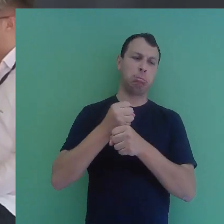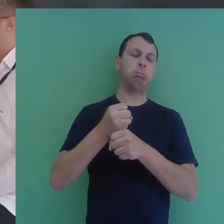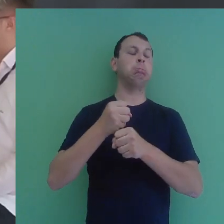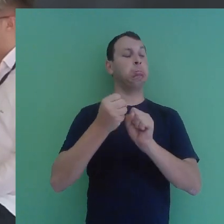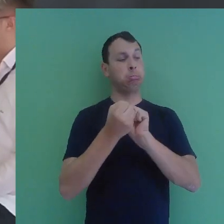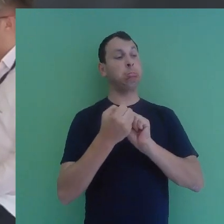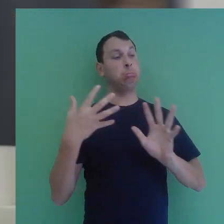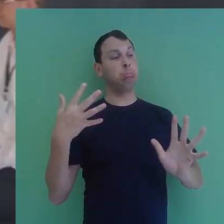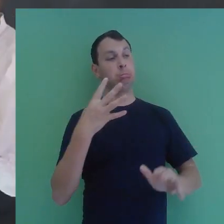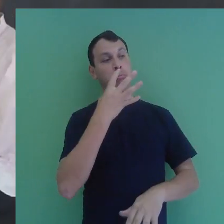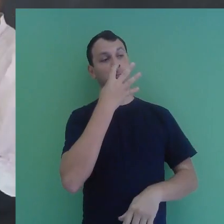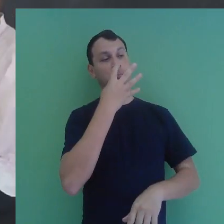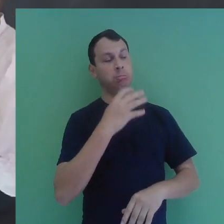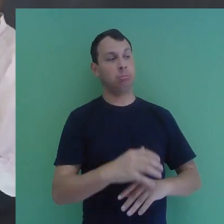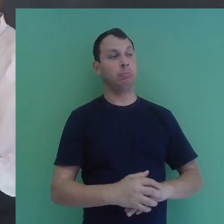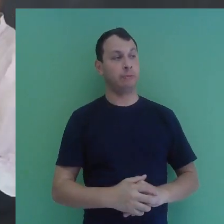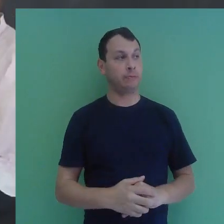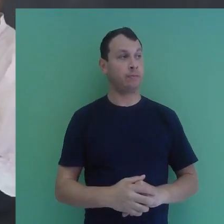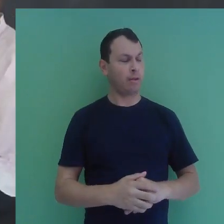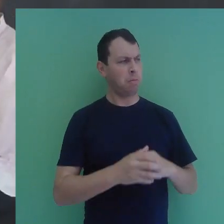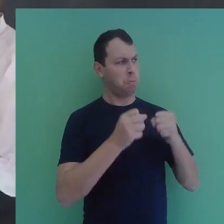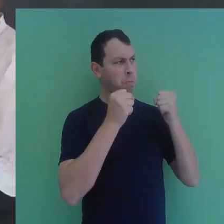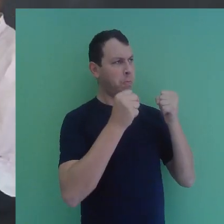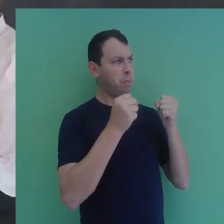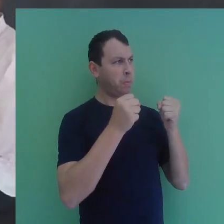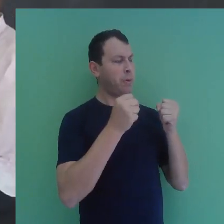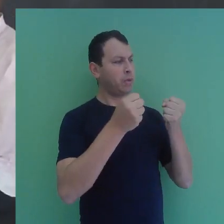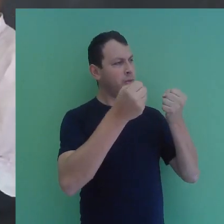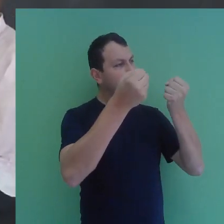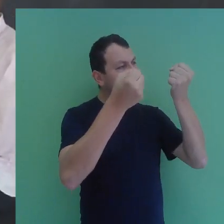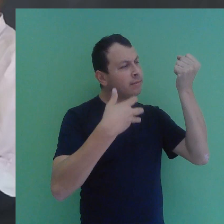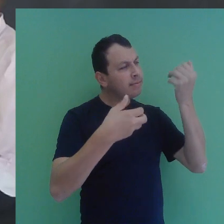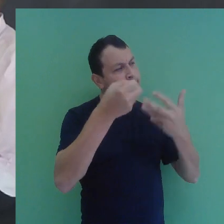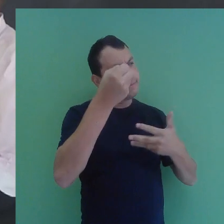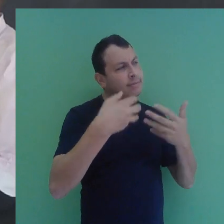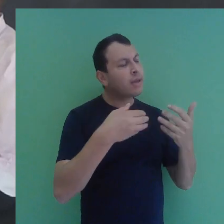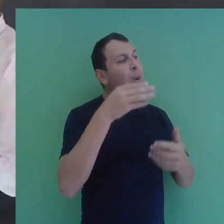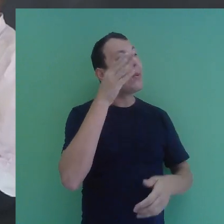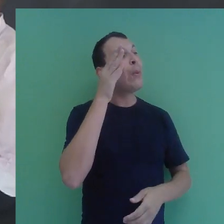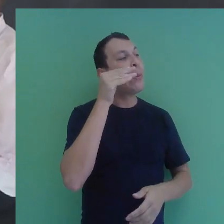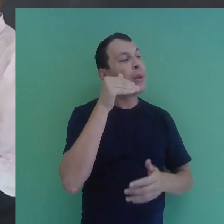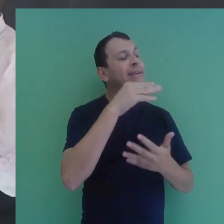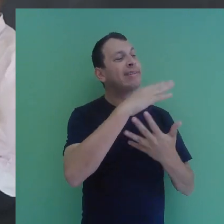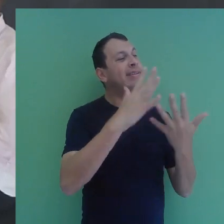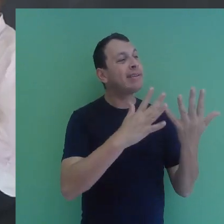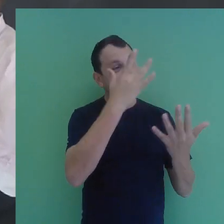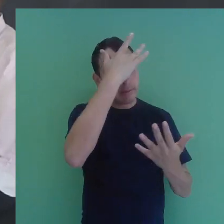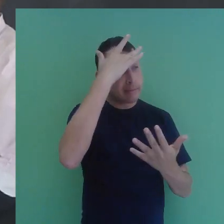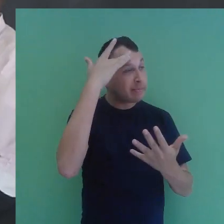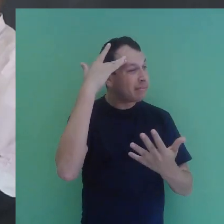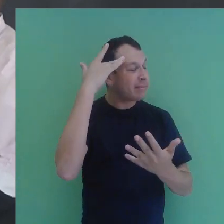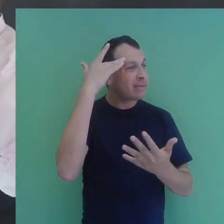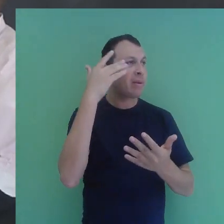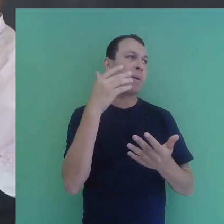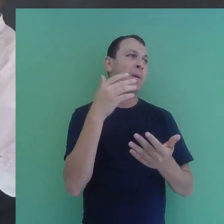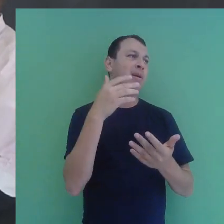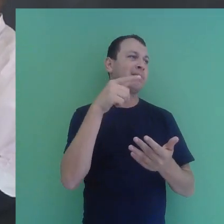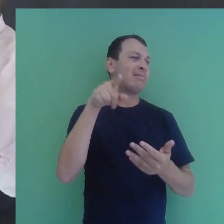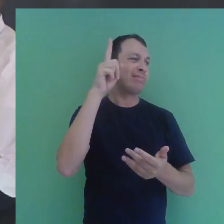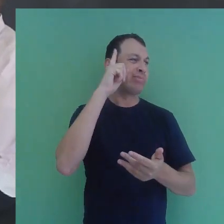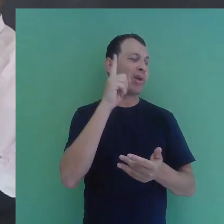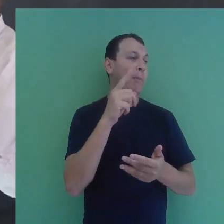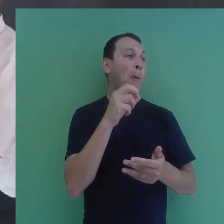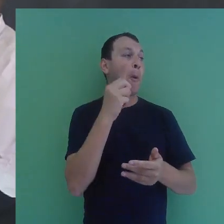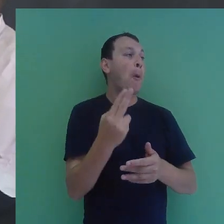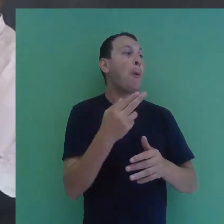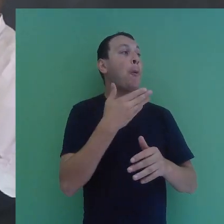por isso. Você pode contar algumas coisas, algumas curiosidades pra gente sobre Libras e alguns macetes para aprender, já que você está